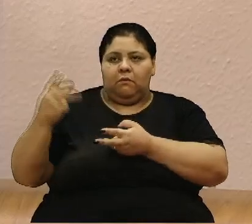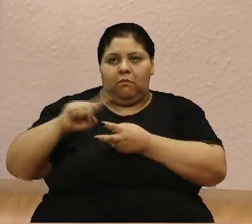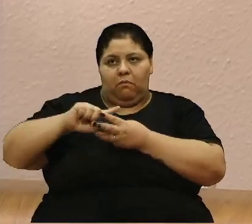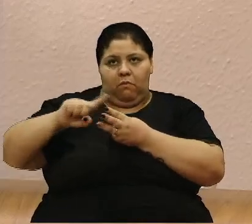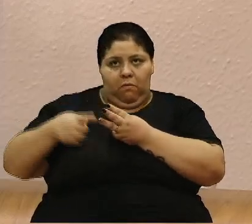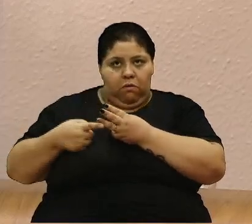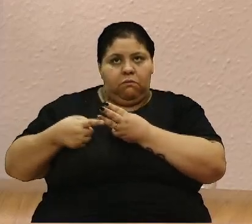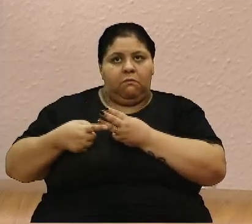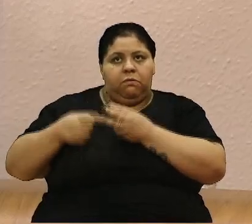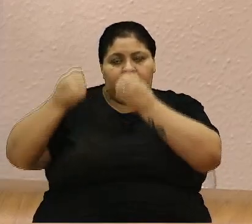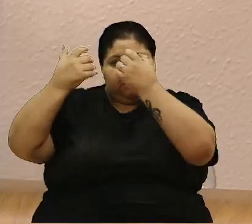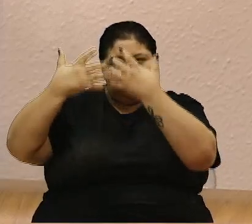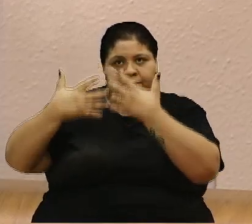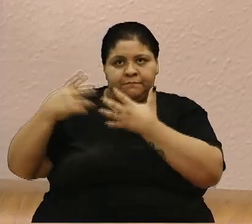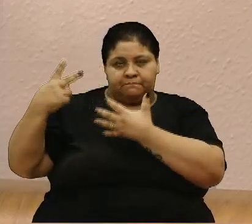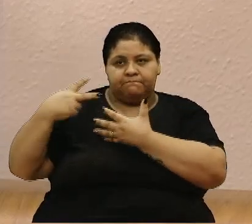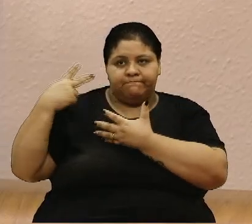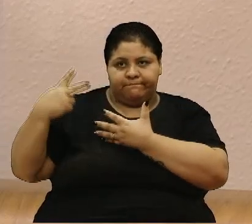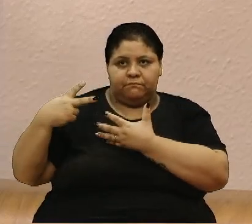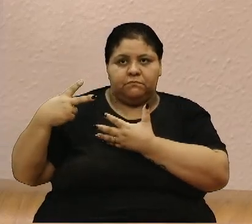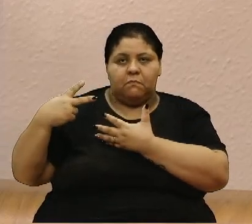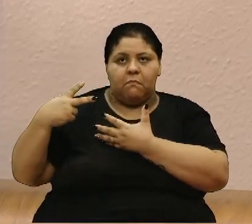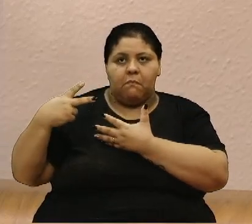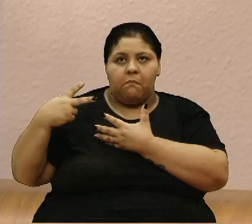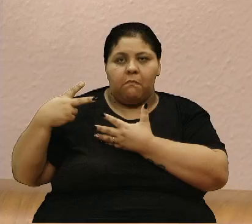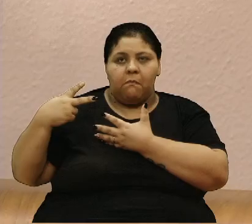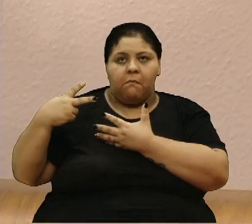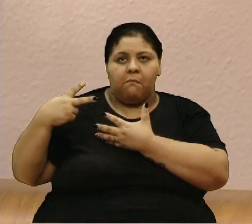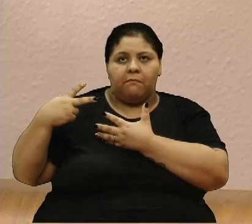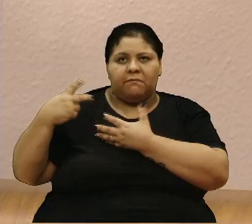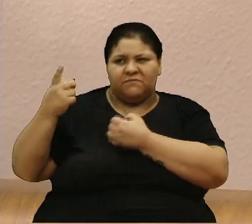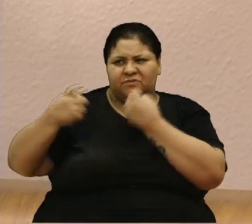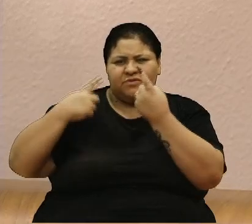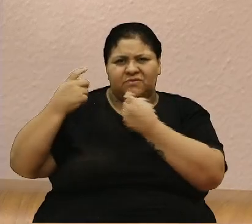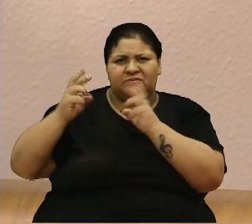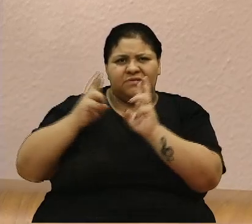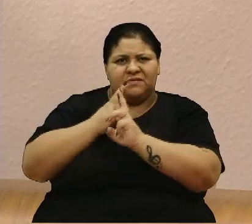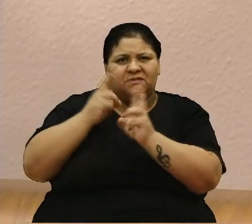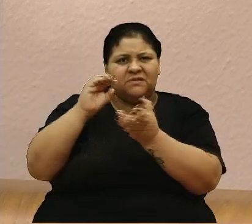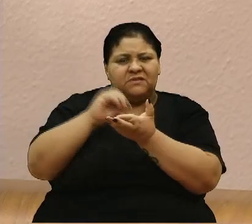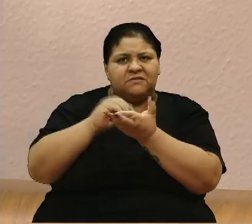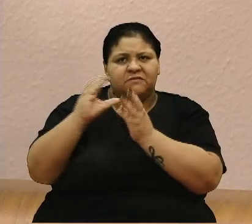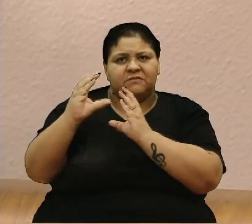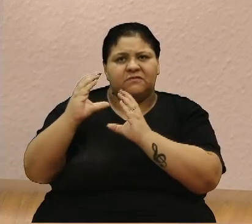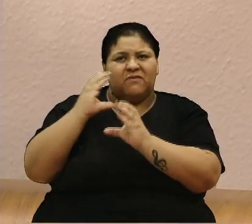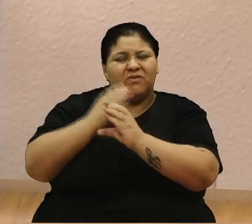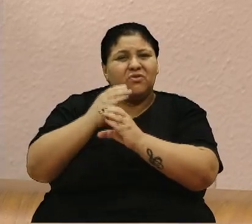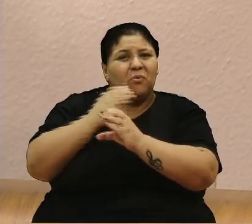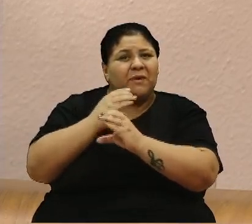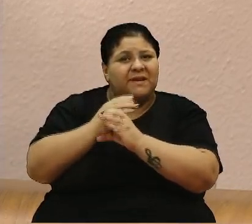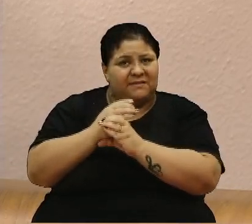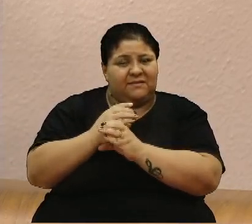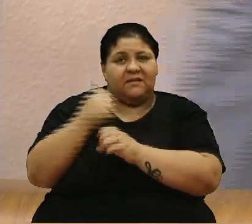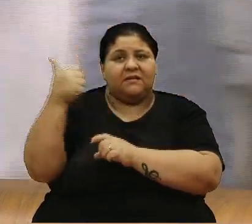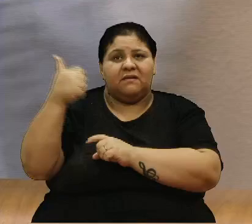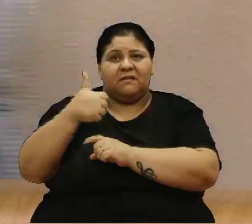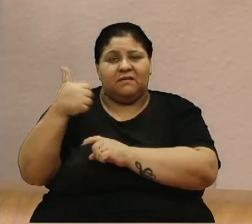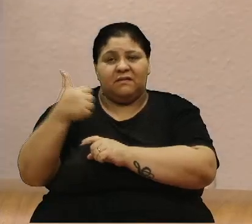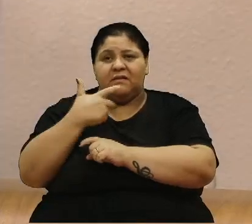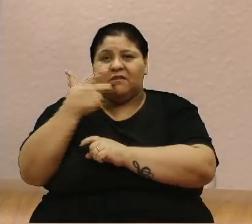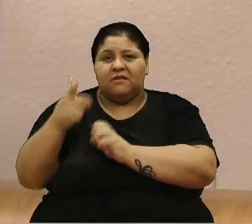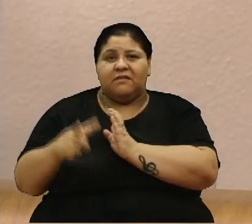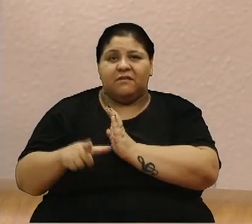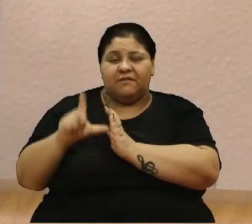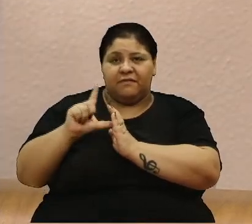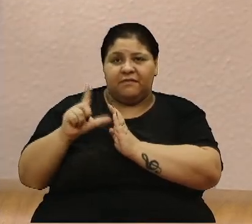nós trouxemos aqui, outros vereadores trouxeram, que nos preocupam em relação à falta de comunicação do governo Adiló, né? O primeiro deles eu falei antes, que é